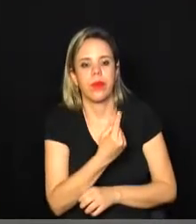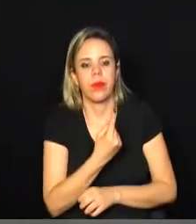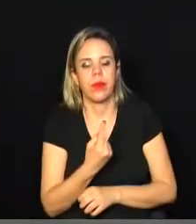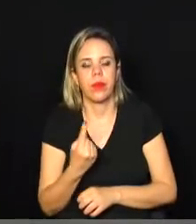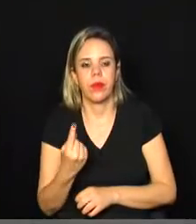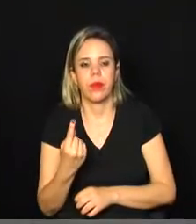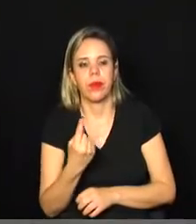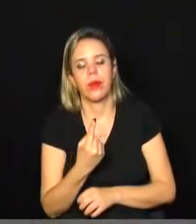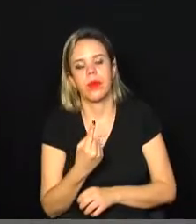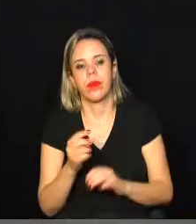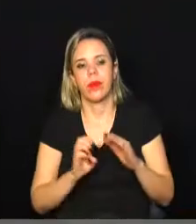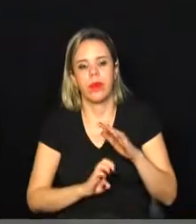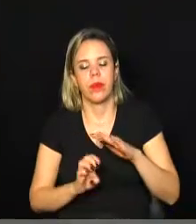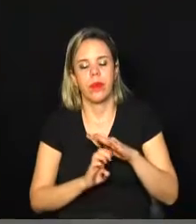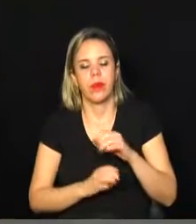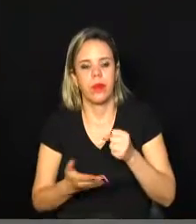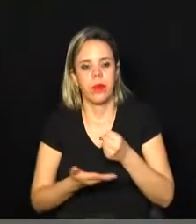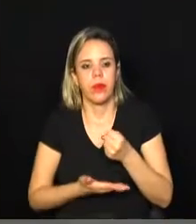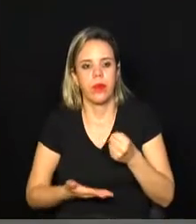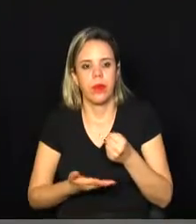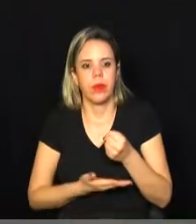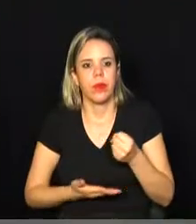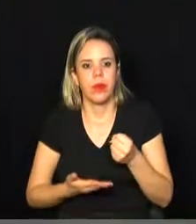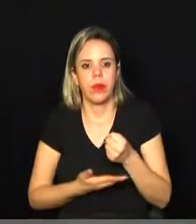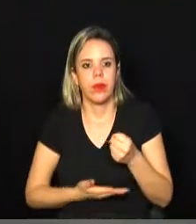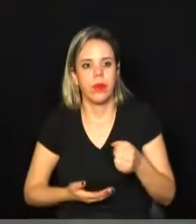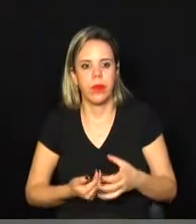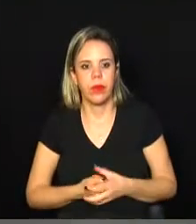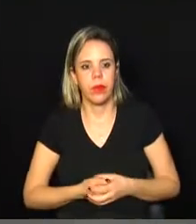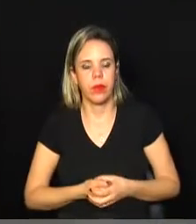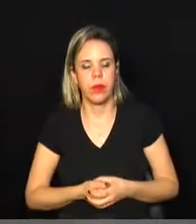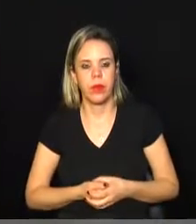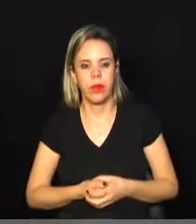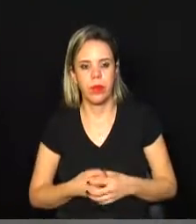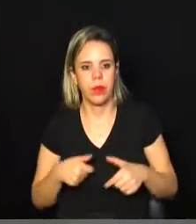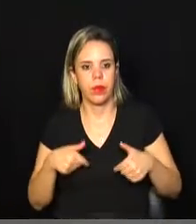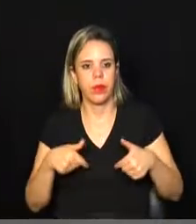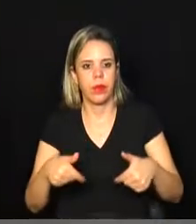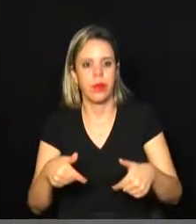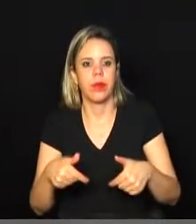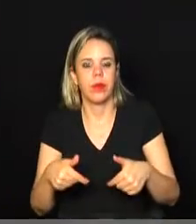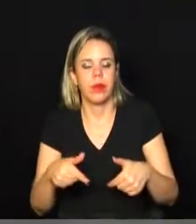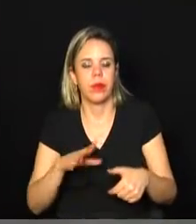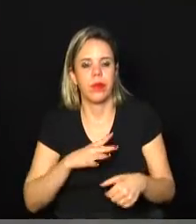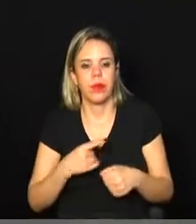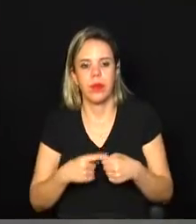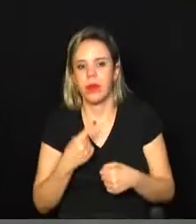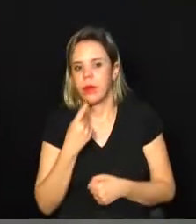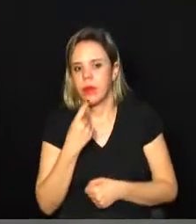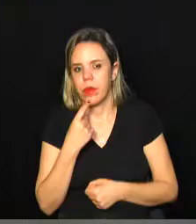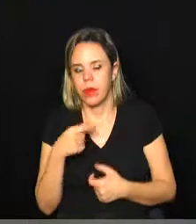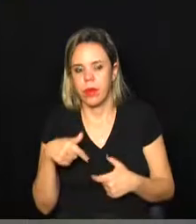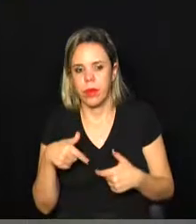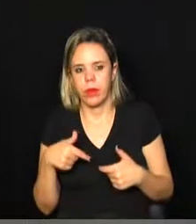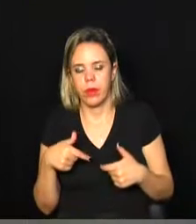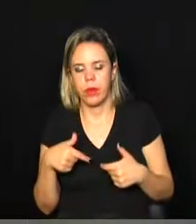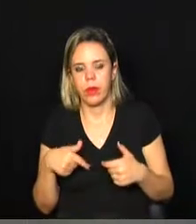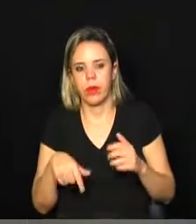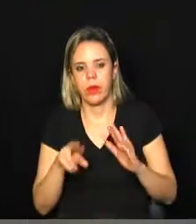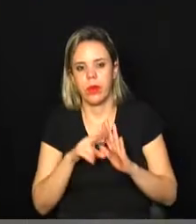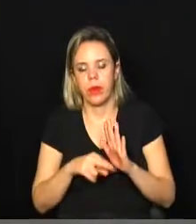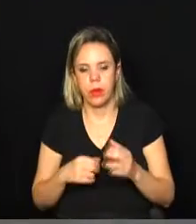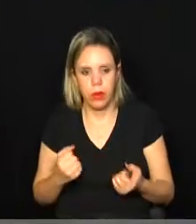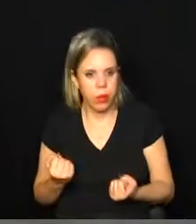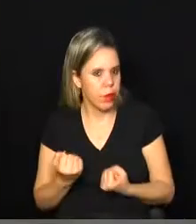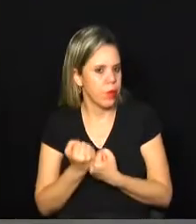Micro e Pequenas Empresas e com atuação no âmbito do município de Campinas como medida